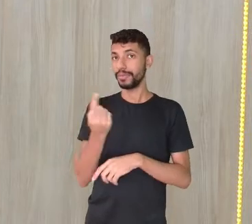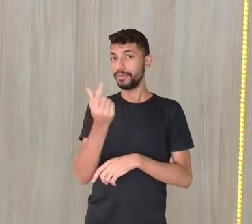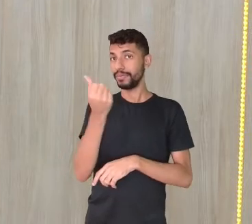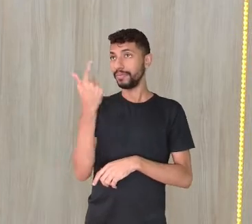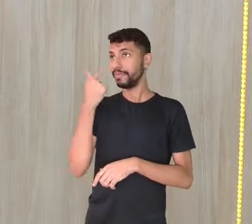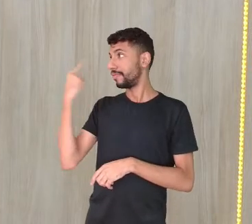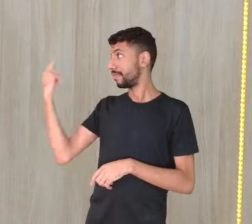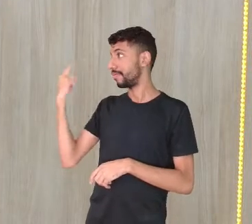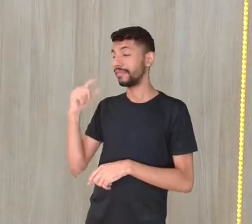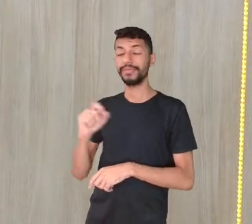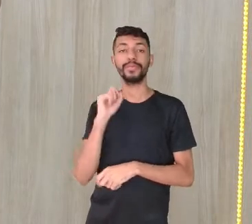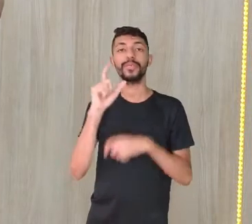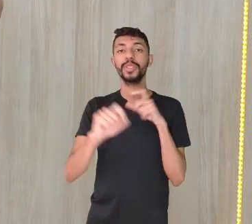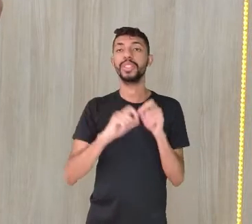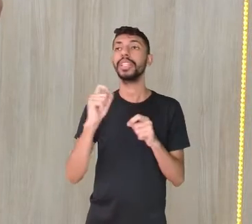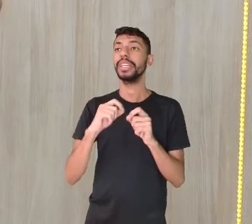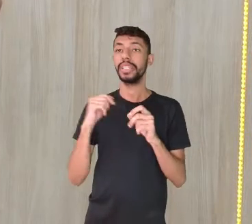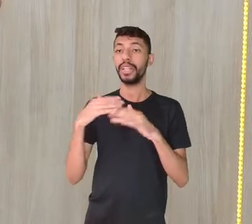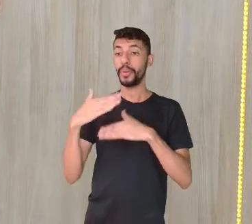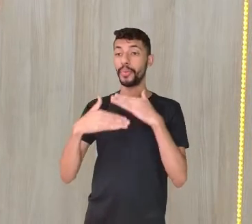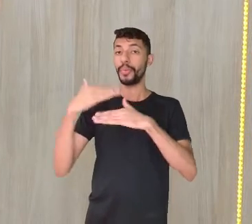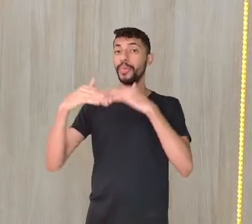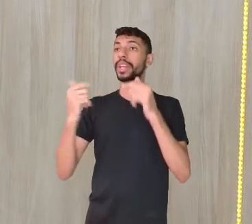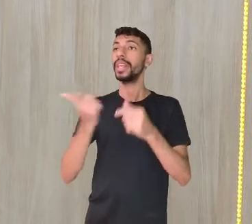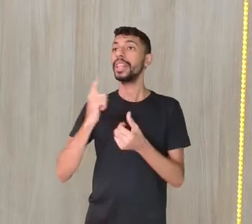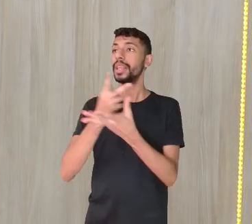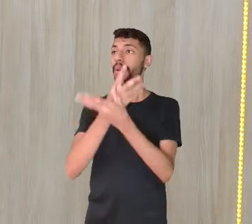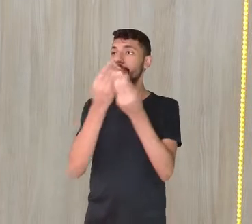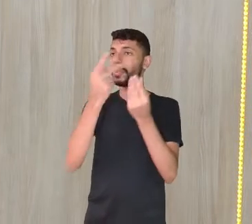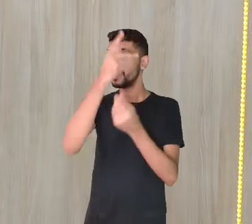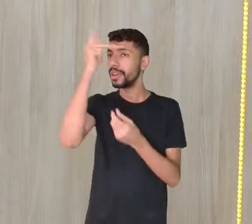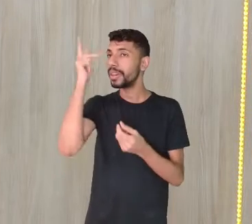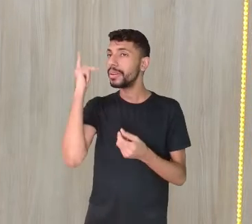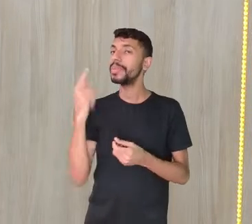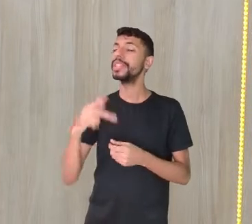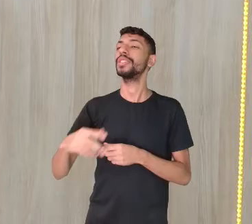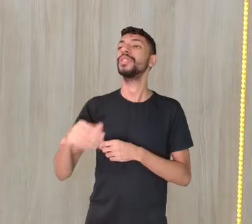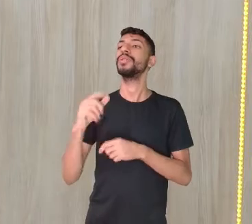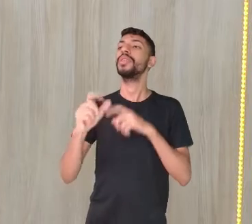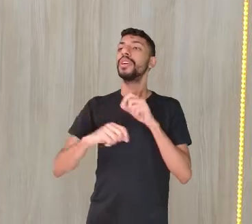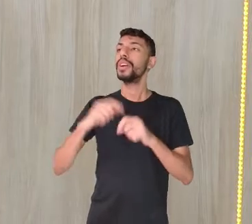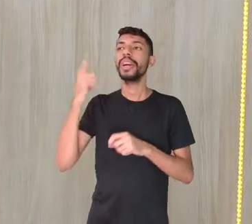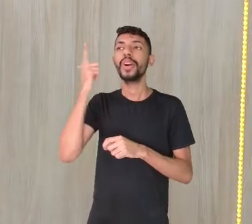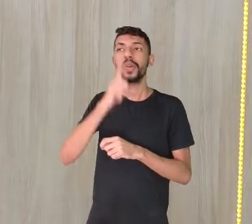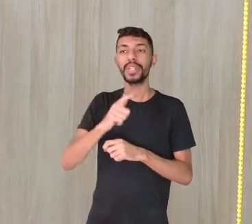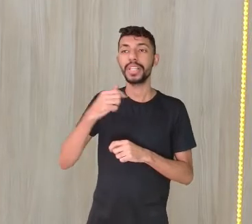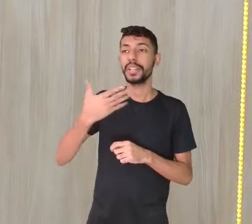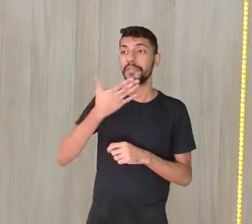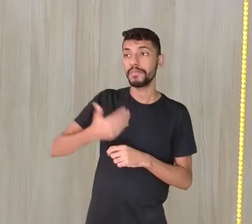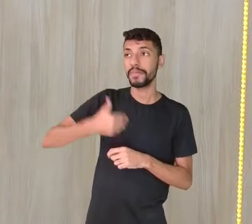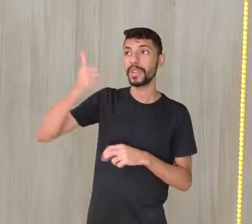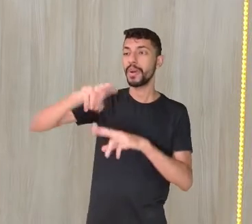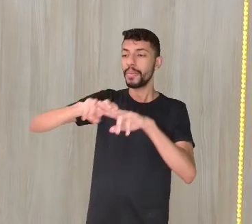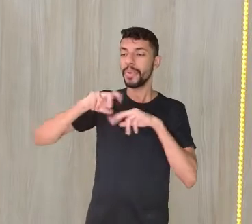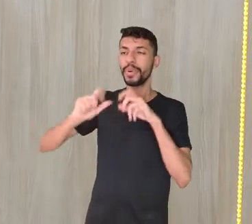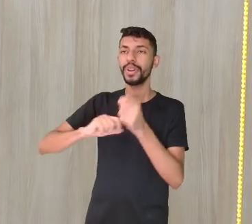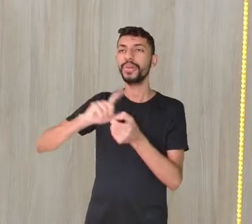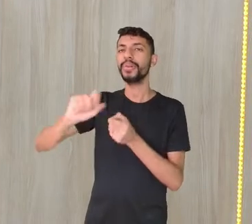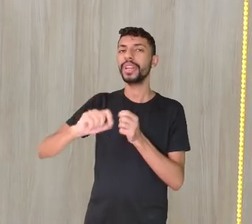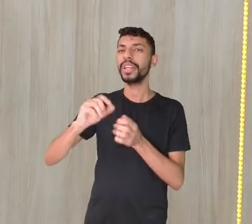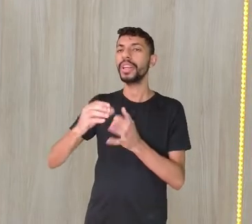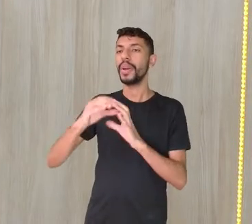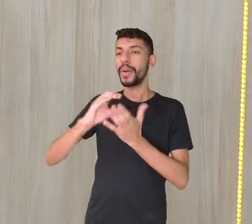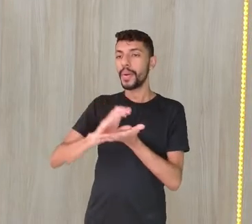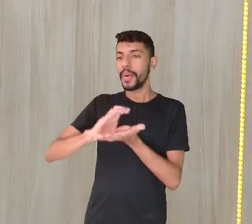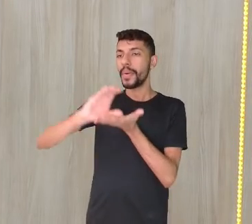está rendendo. E tem muito brasileiro se dando bem por estar investindo nesse novo